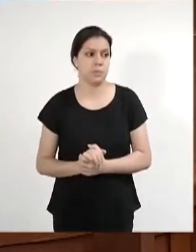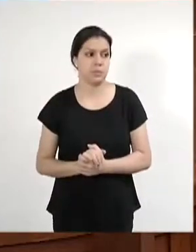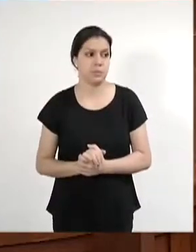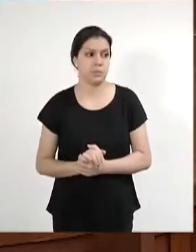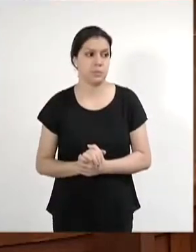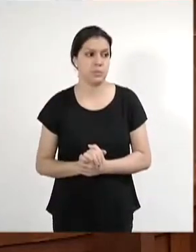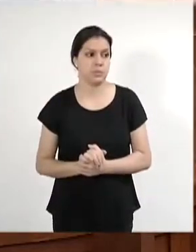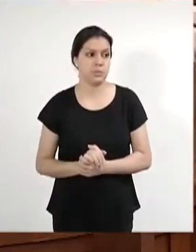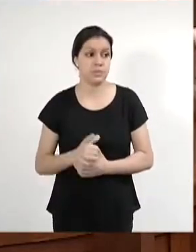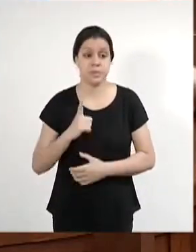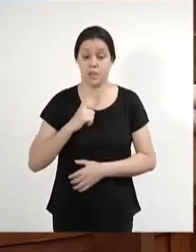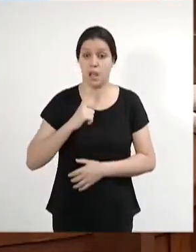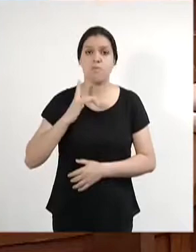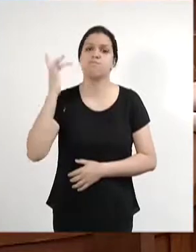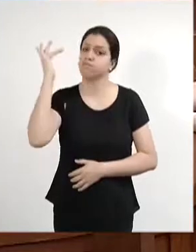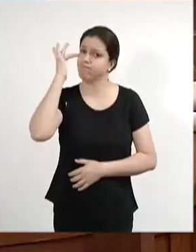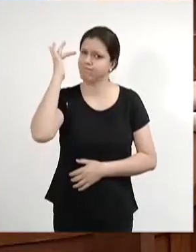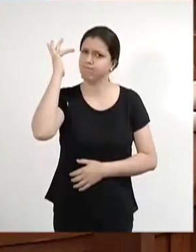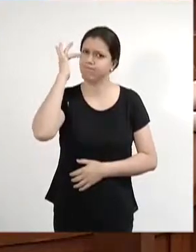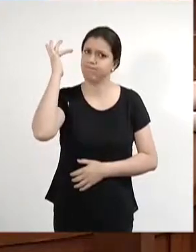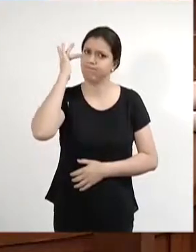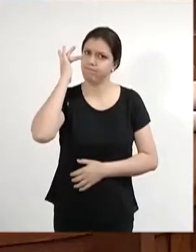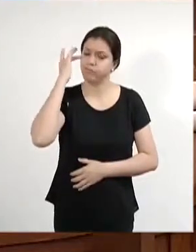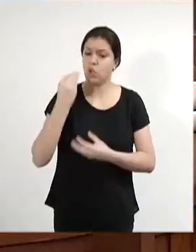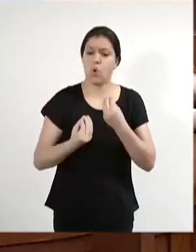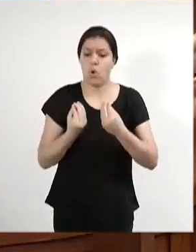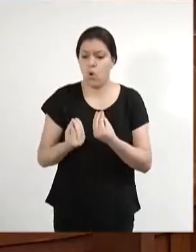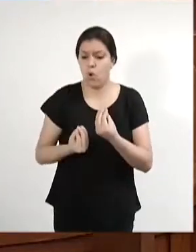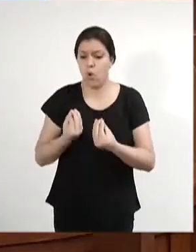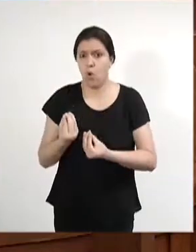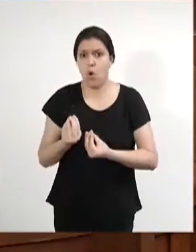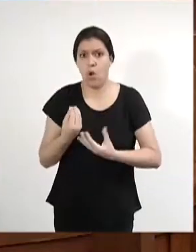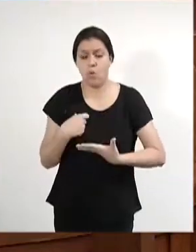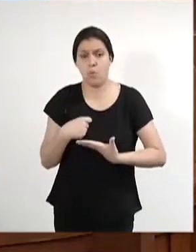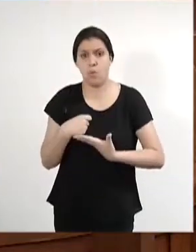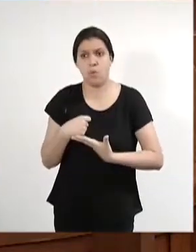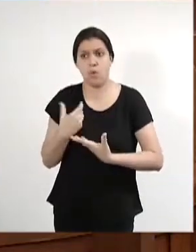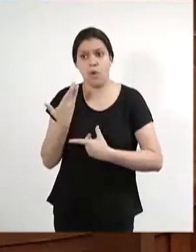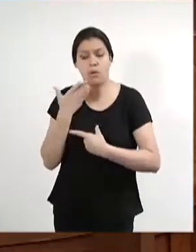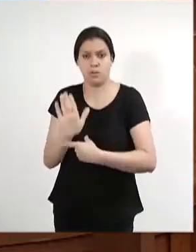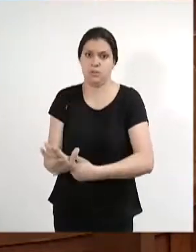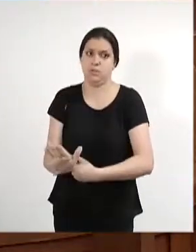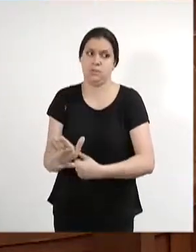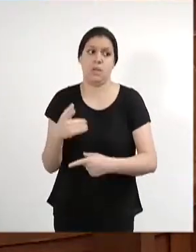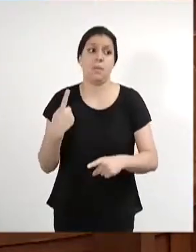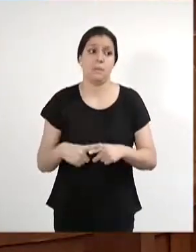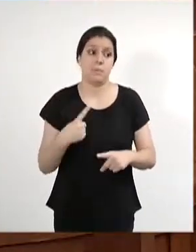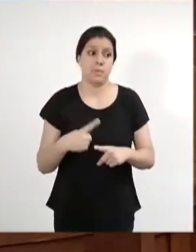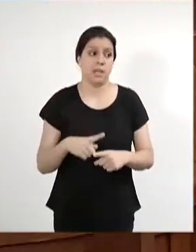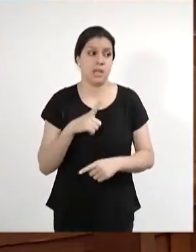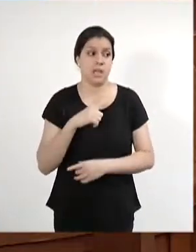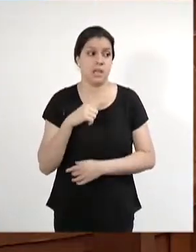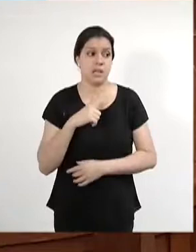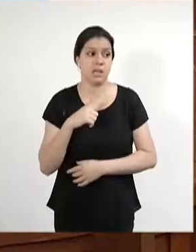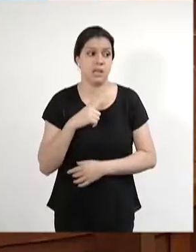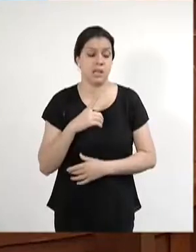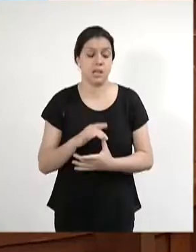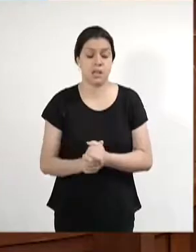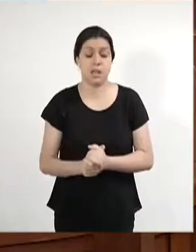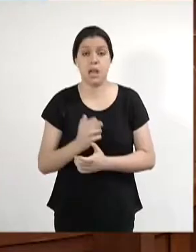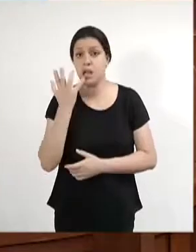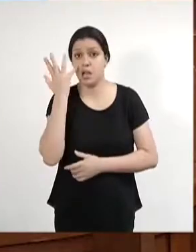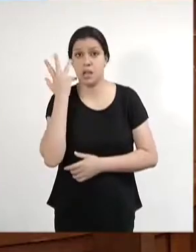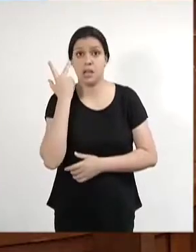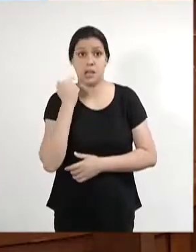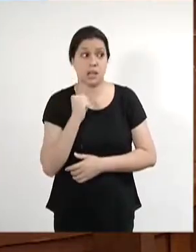da sua maturidade, contribuir. Porque, de um lado, existe a